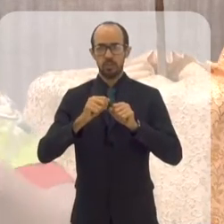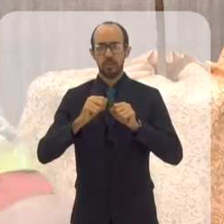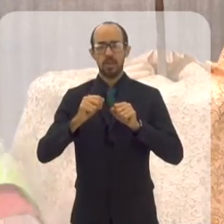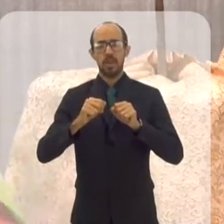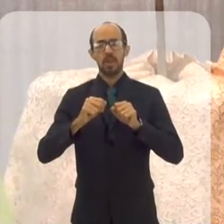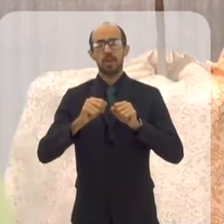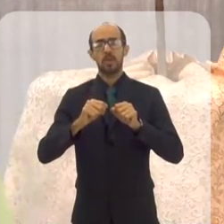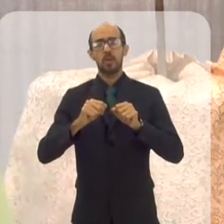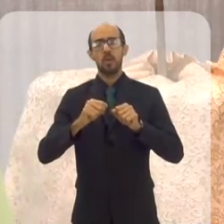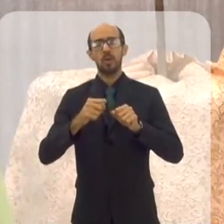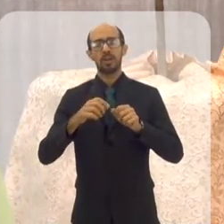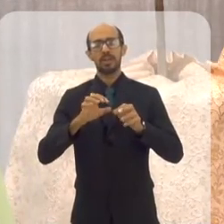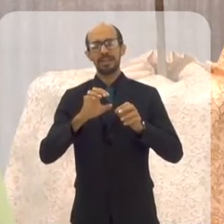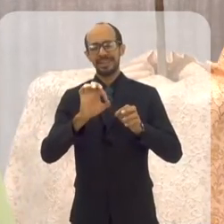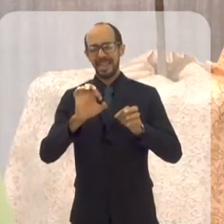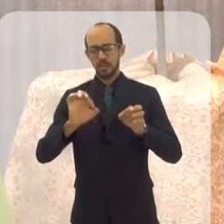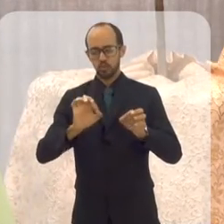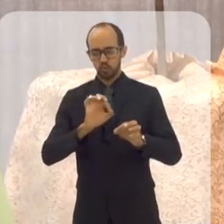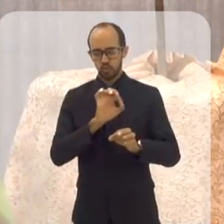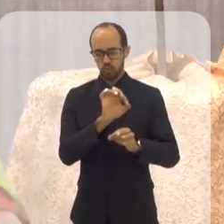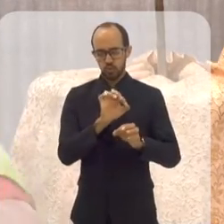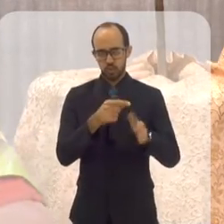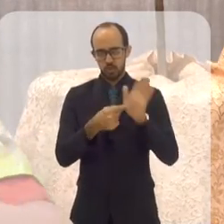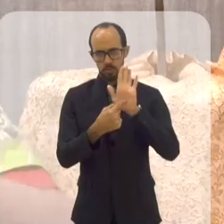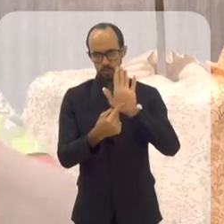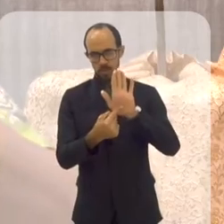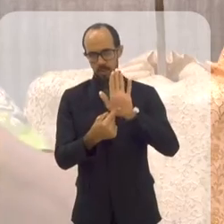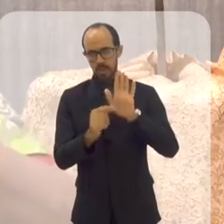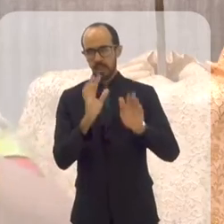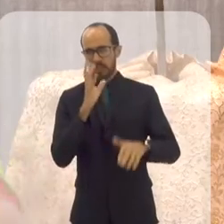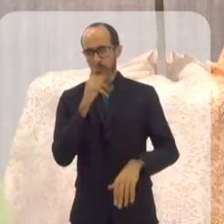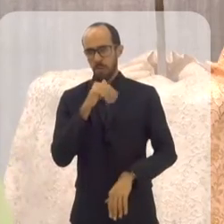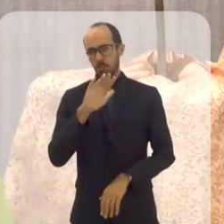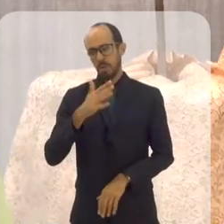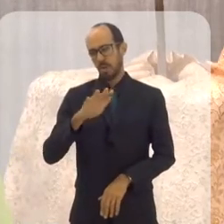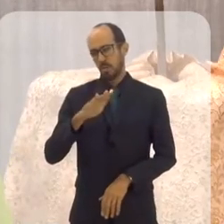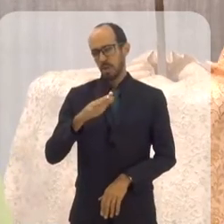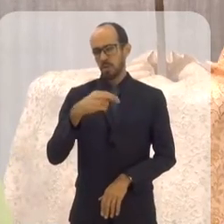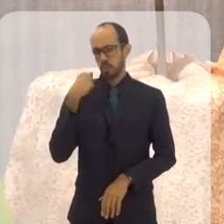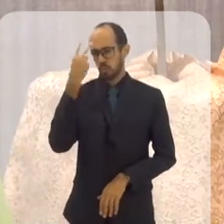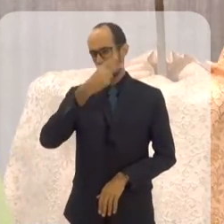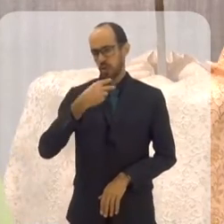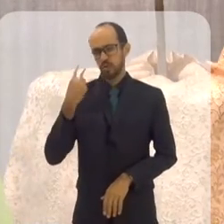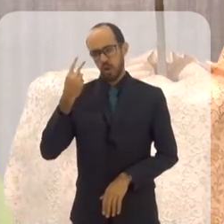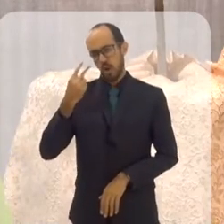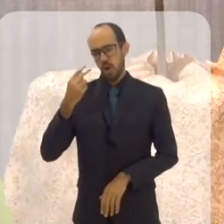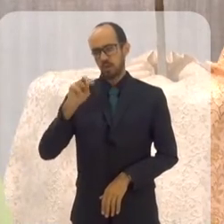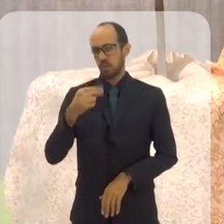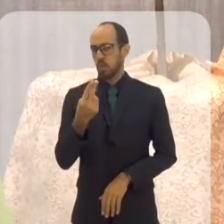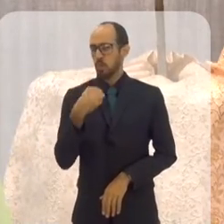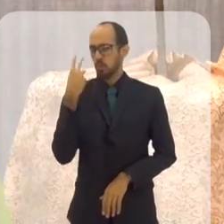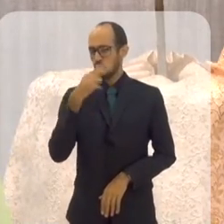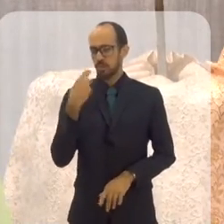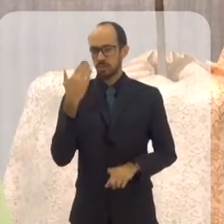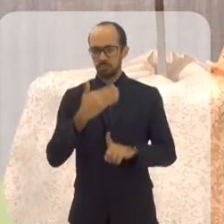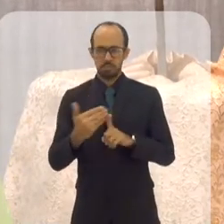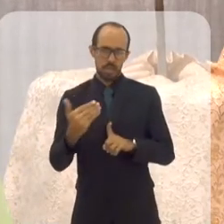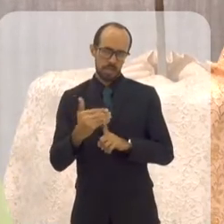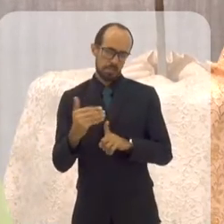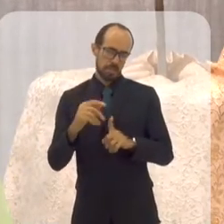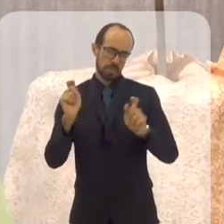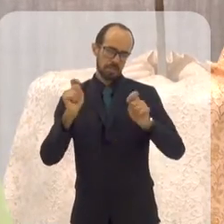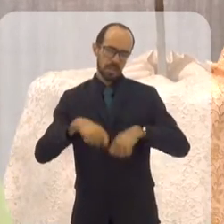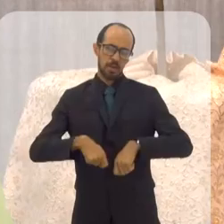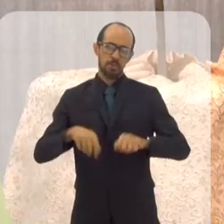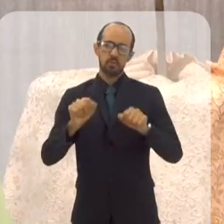aquele tercinho que eu te mostrei da outra vez ela demora em média se você quiser inteiro né 2:00 2:30 mas você